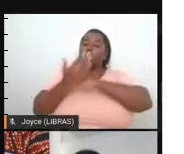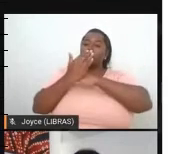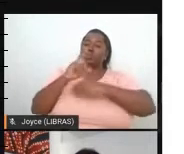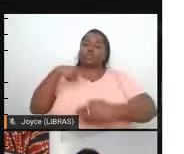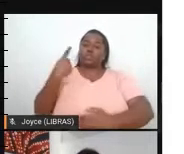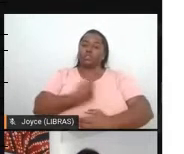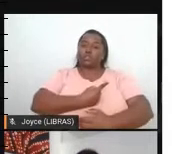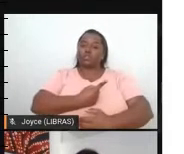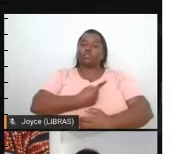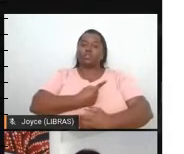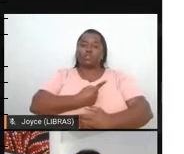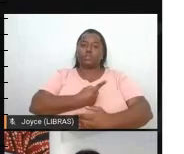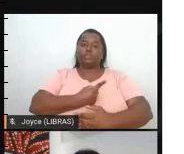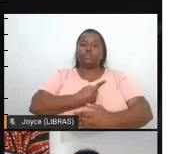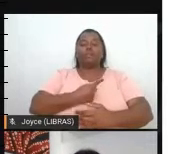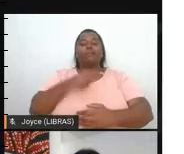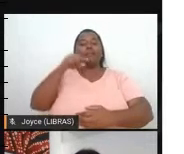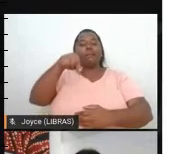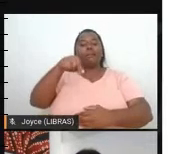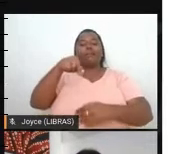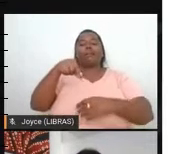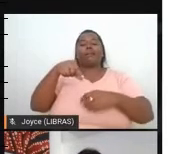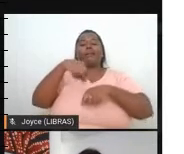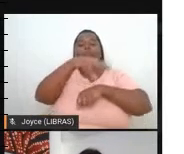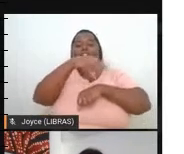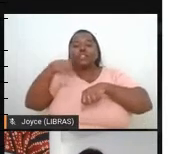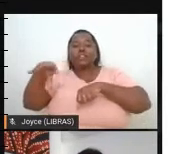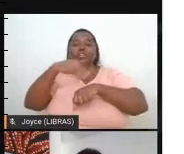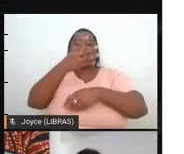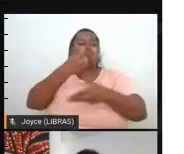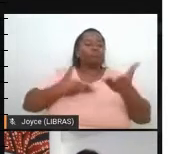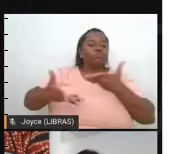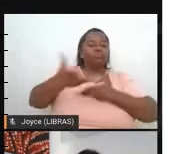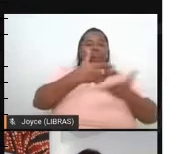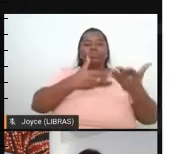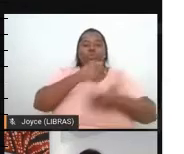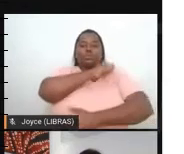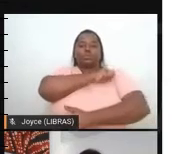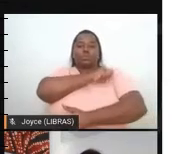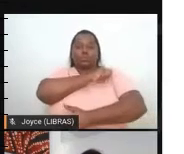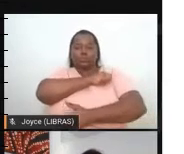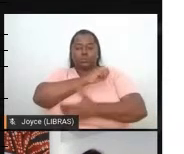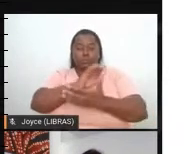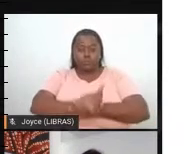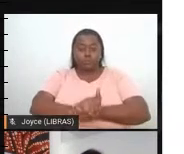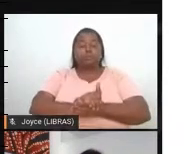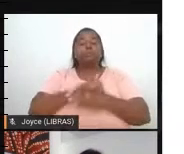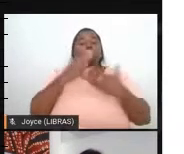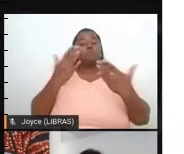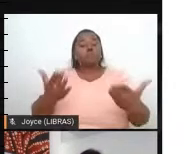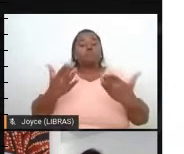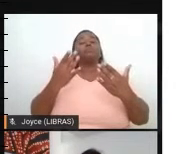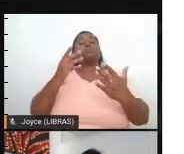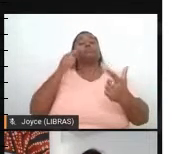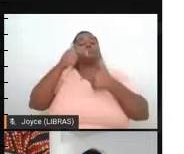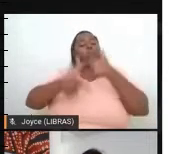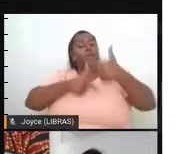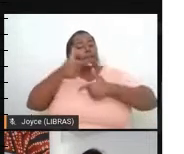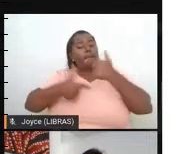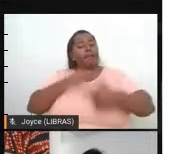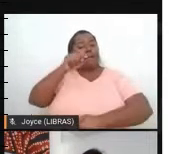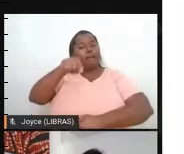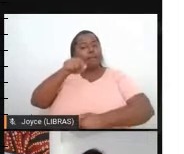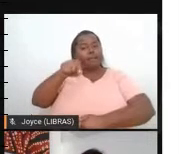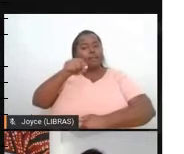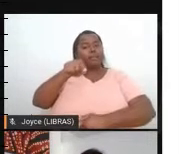nessa mediação depois com os alunos, tá? Então, a ideia de trabalhar isso é trabalhar